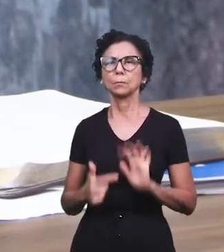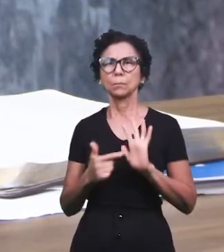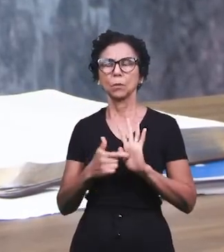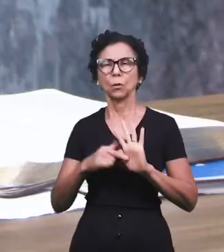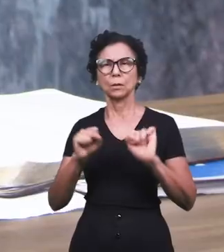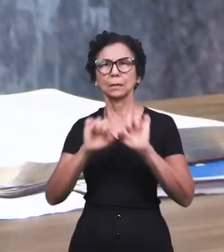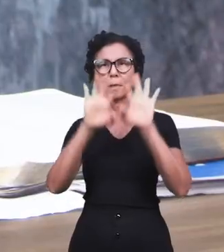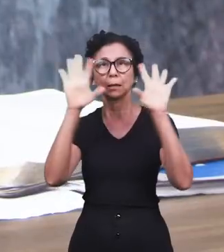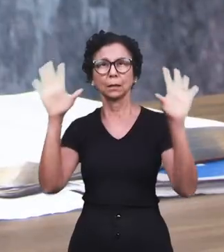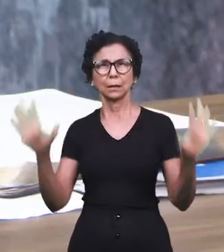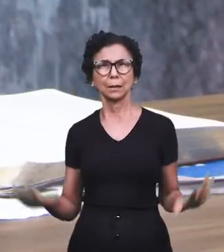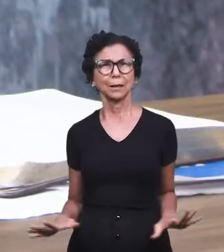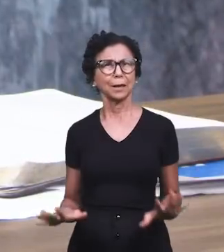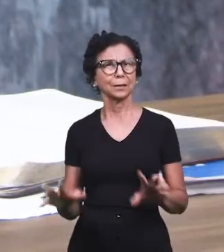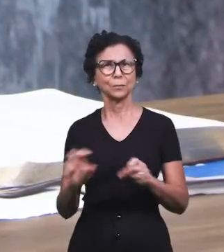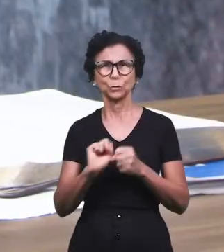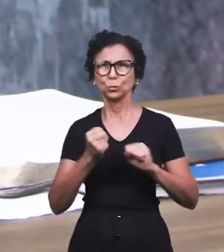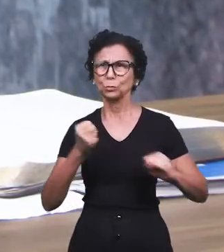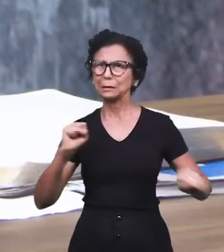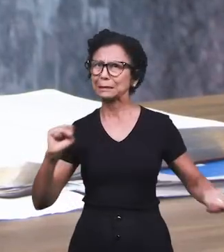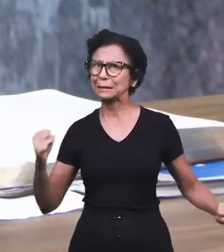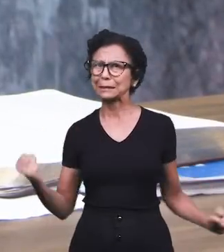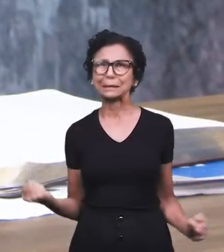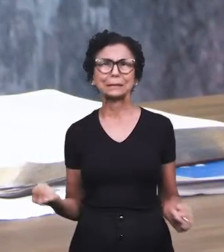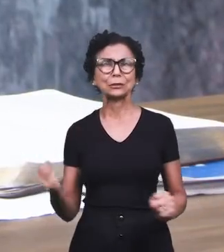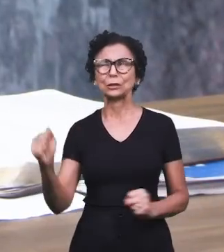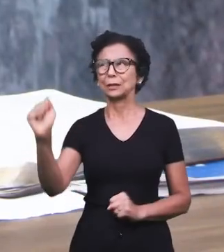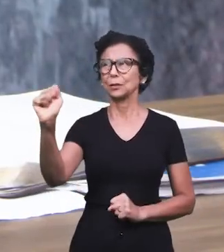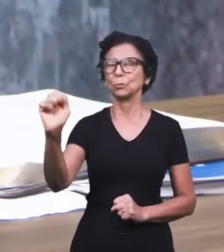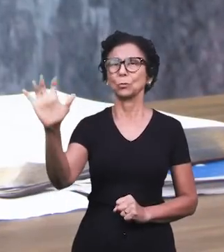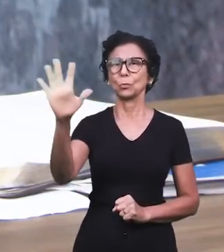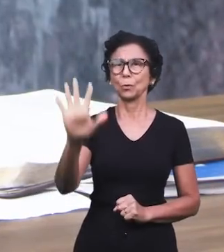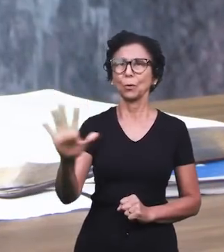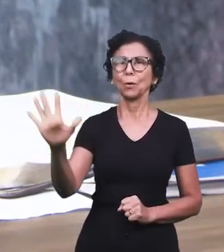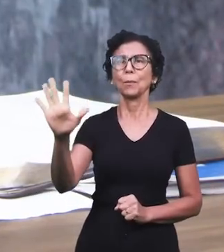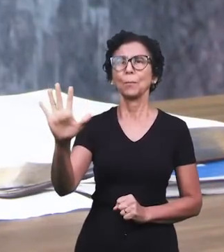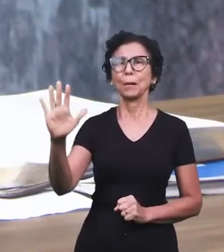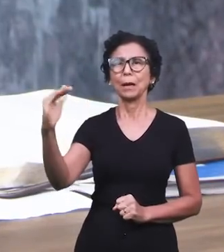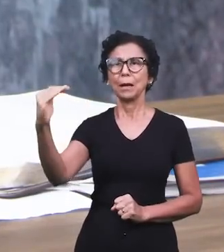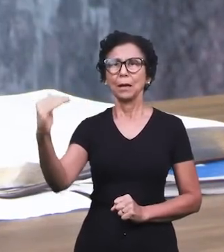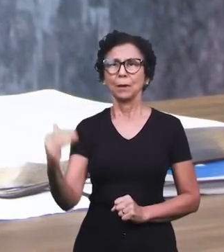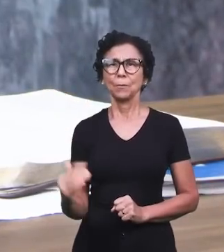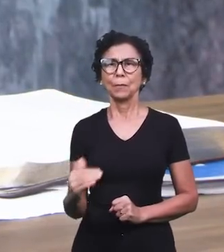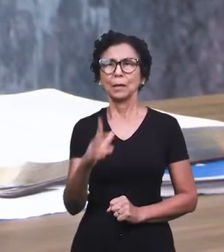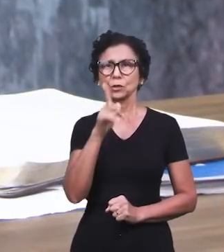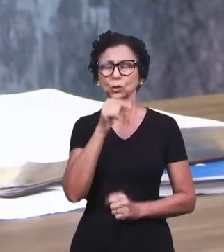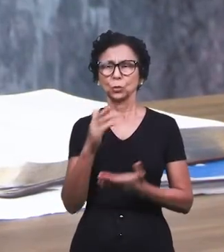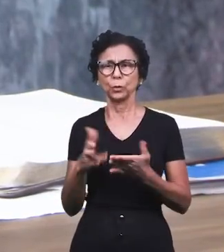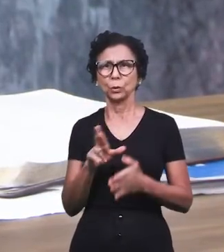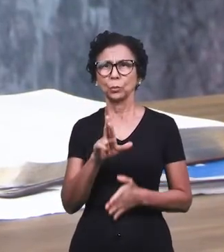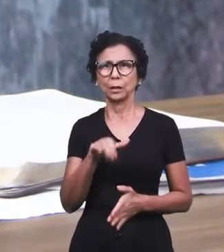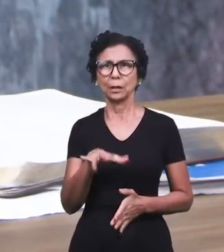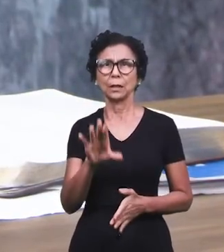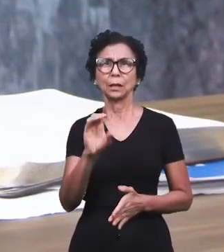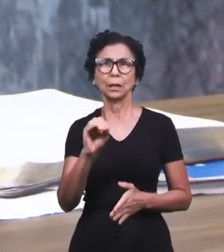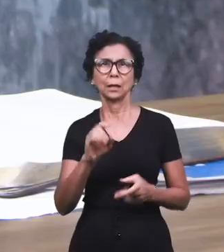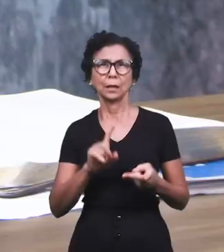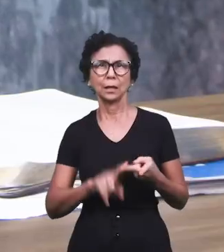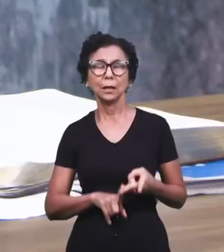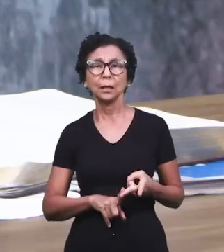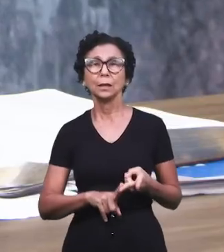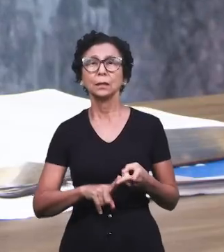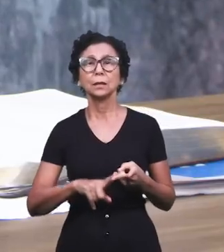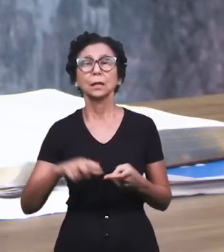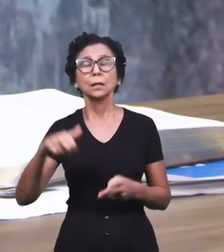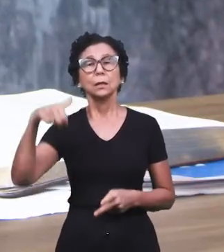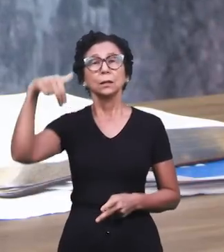mostrar que era uma extensão enorme territorial, que pegava grande parte da Europa, abaixo do Rio Reno, pegava ali a Península Ibérica,